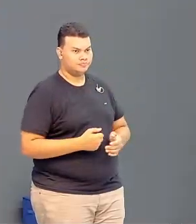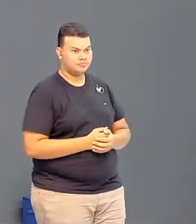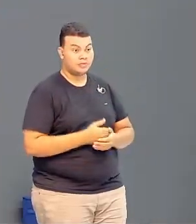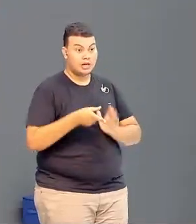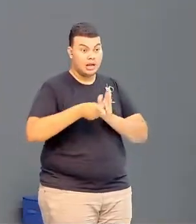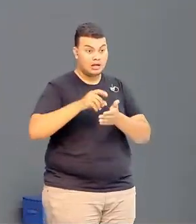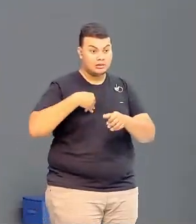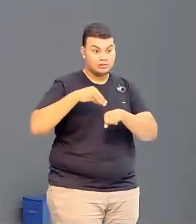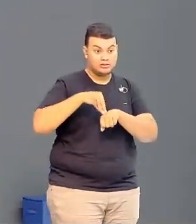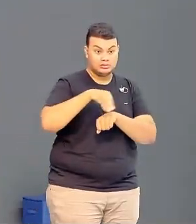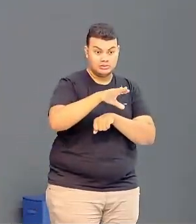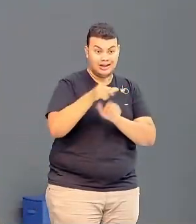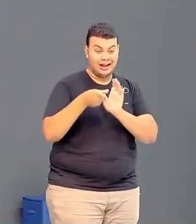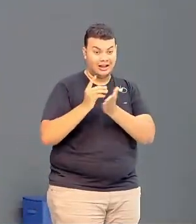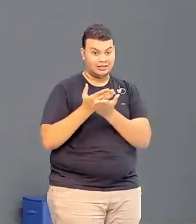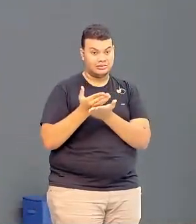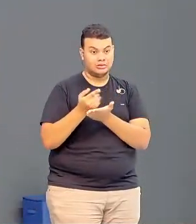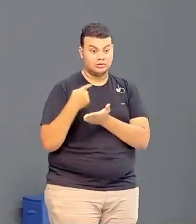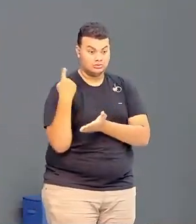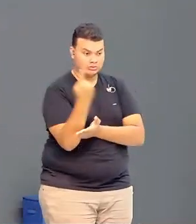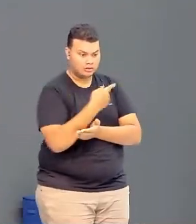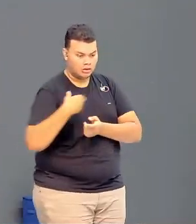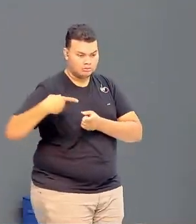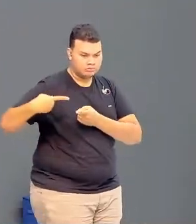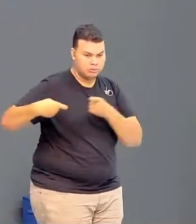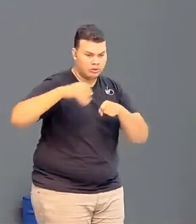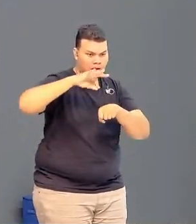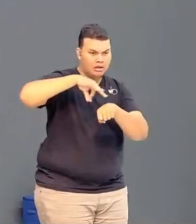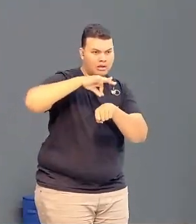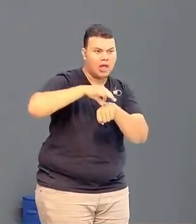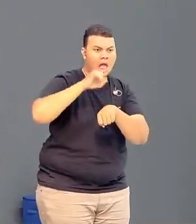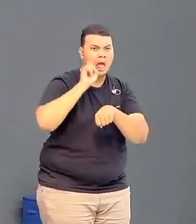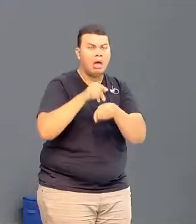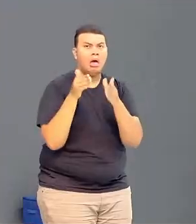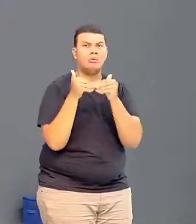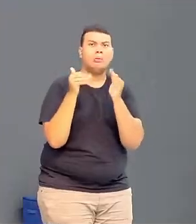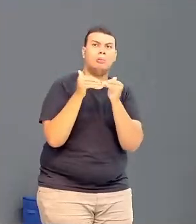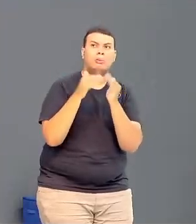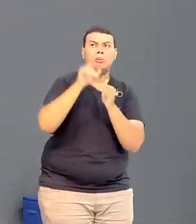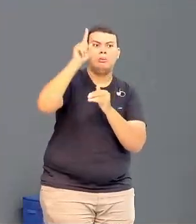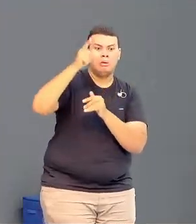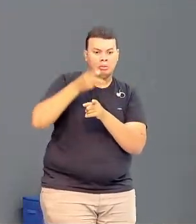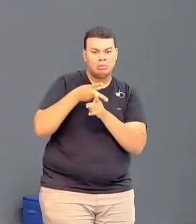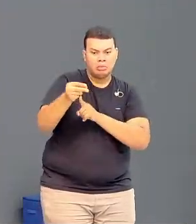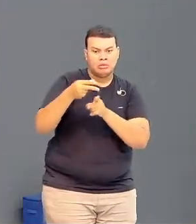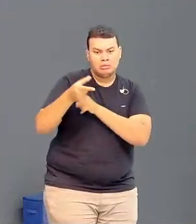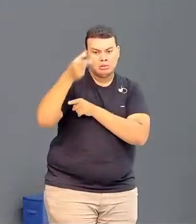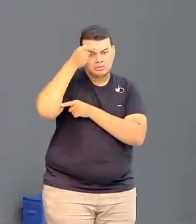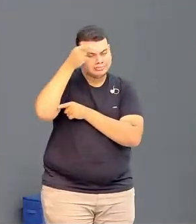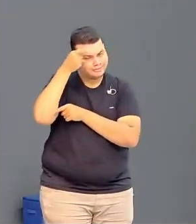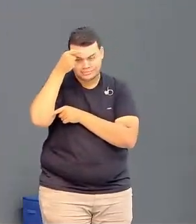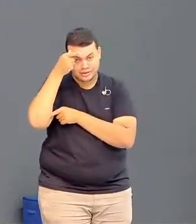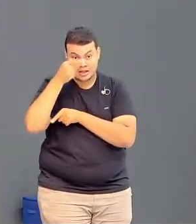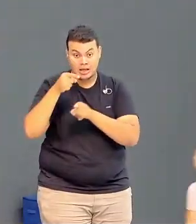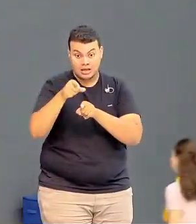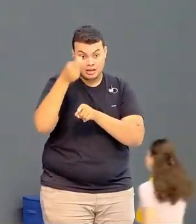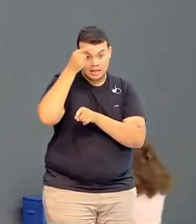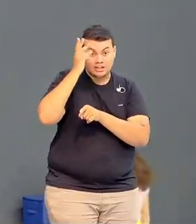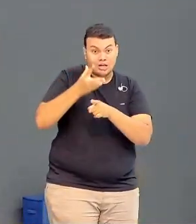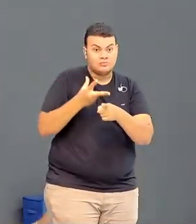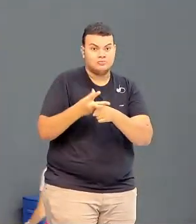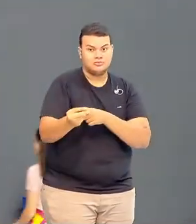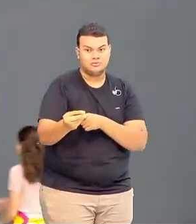Como eu disse no início da minha palavra, a nossa batalha espiritual não é pedir para Deus destruir o maligno, que é o nosso inimigo. Não, ele já foi